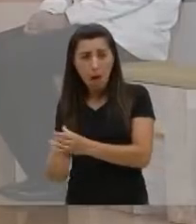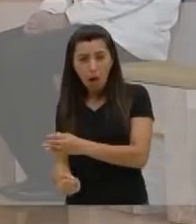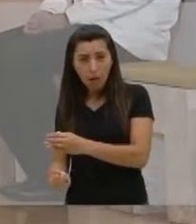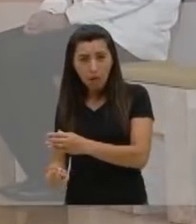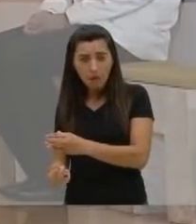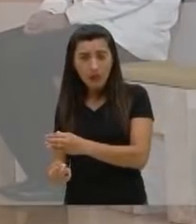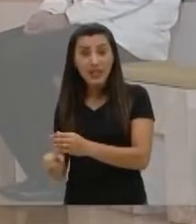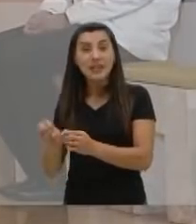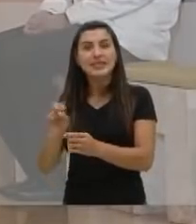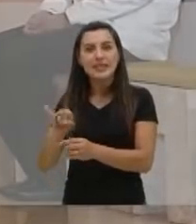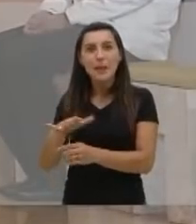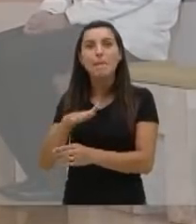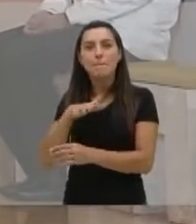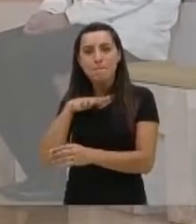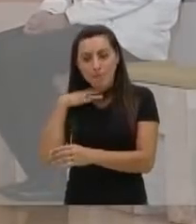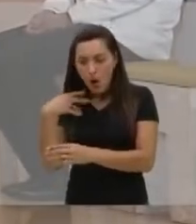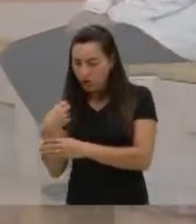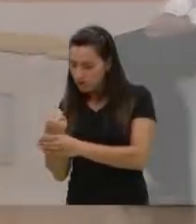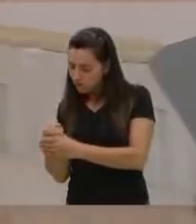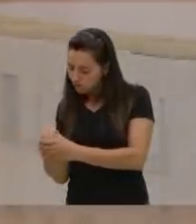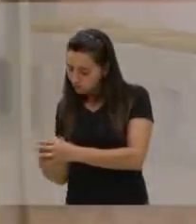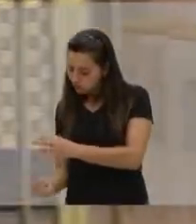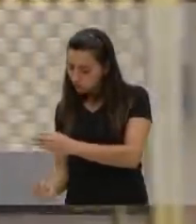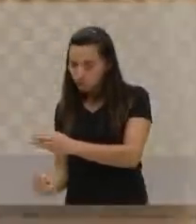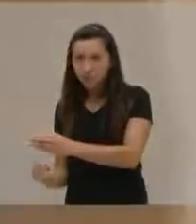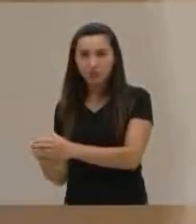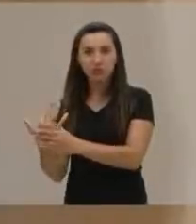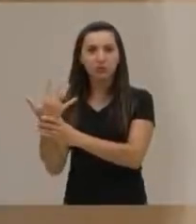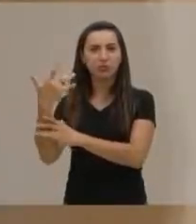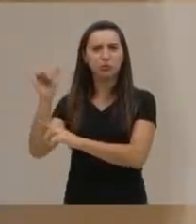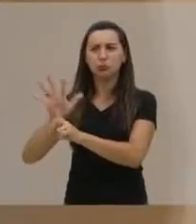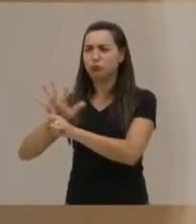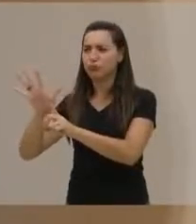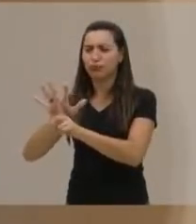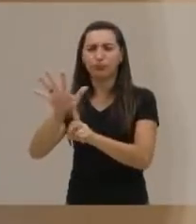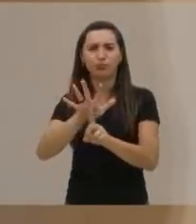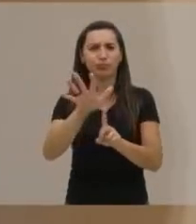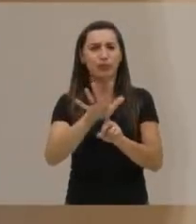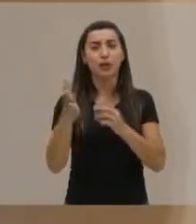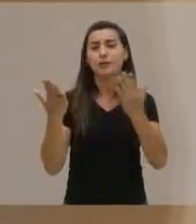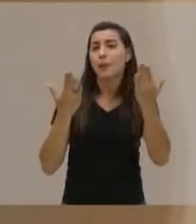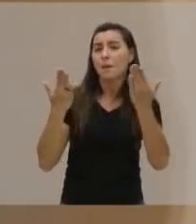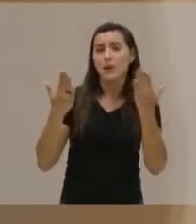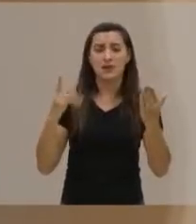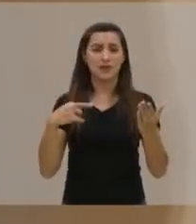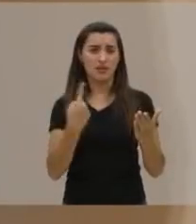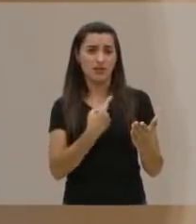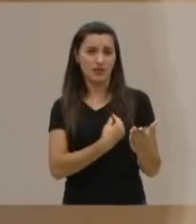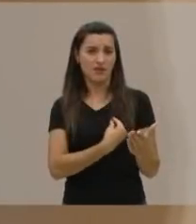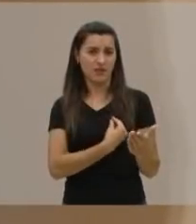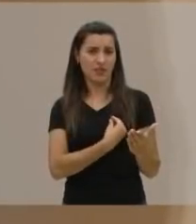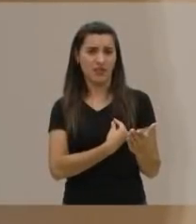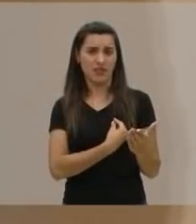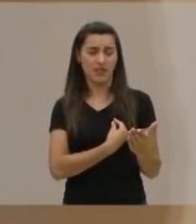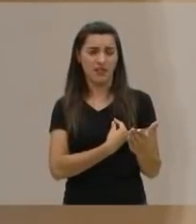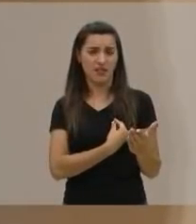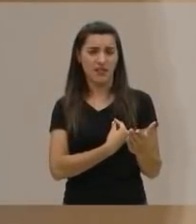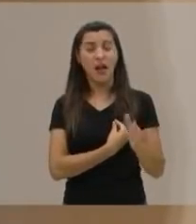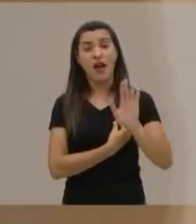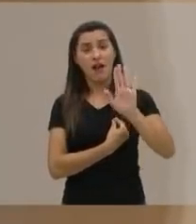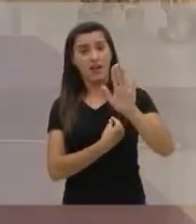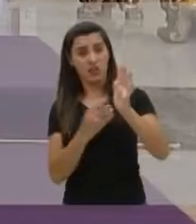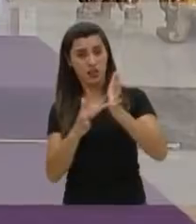morre, produz muito fruto. Ele não está dizendo, e isso é maravilhoso, Ele não está dizendo,